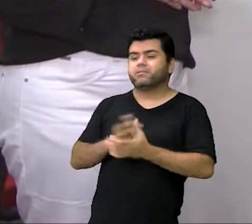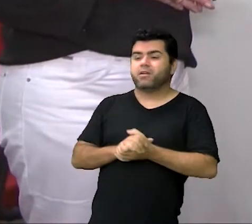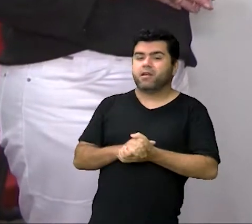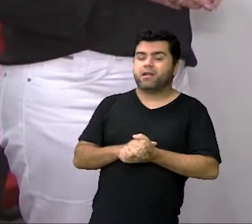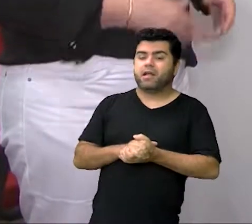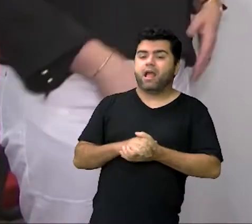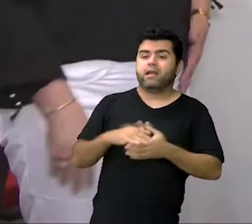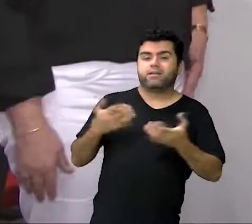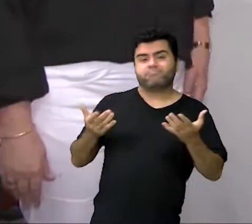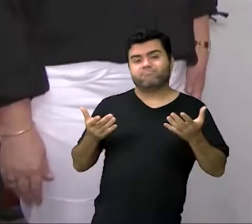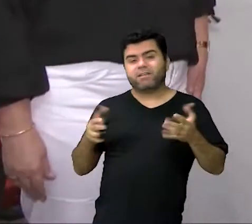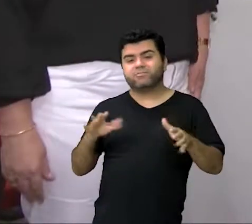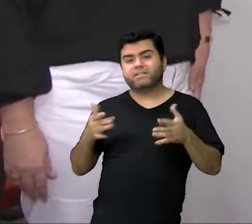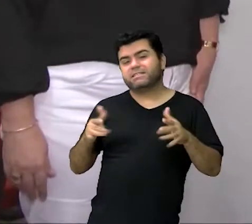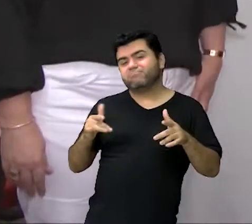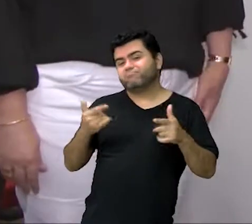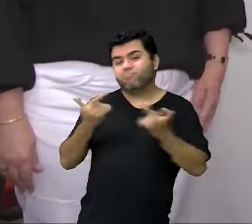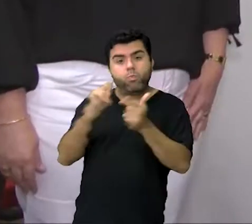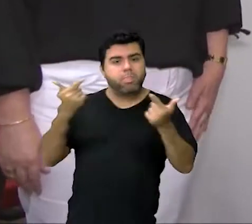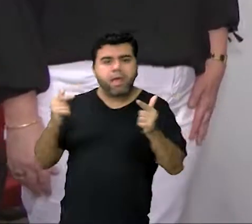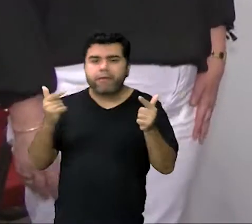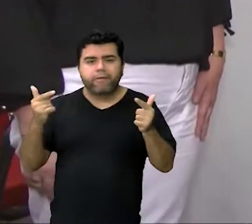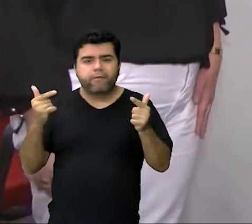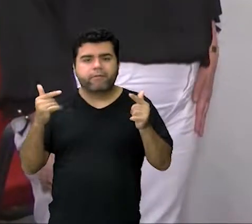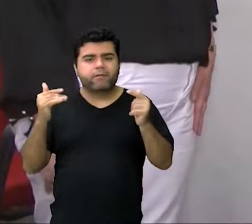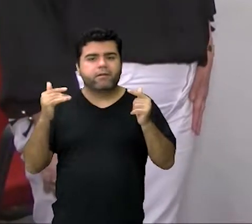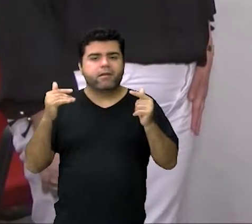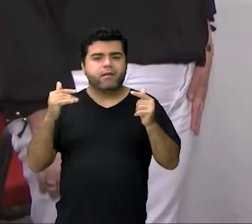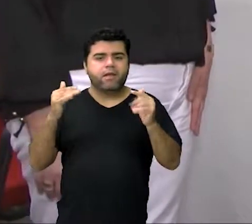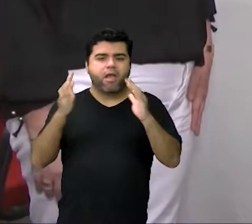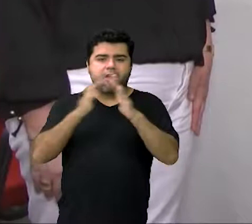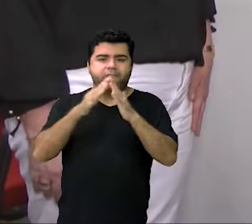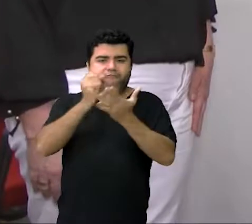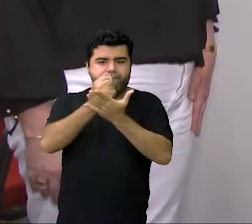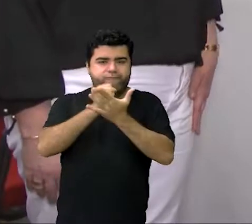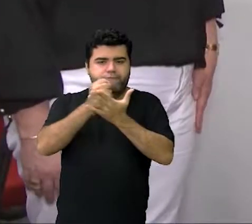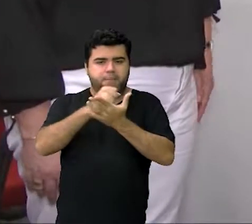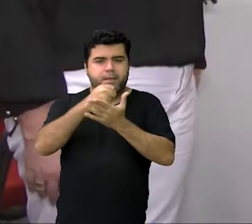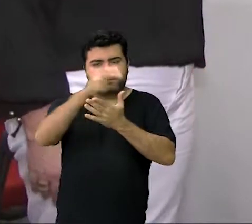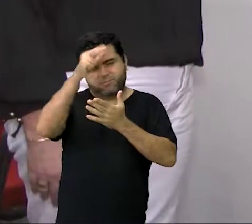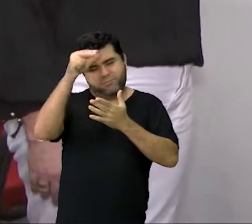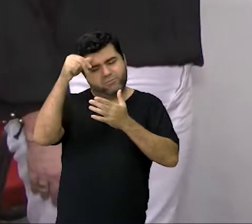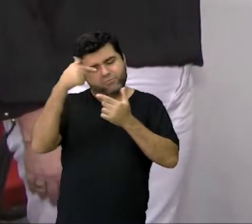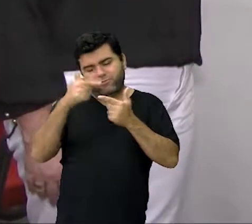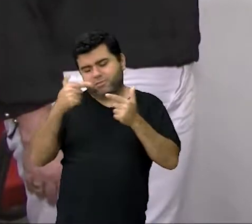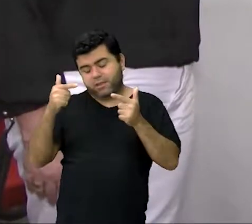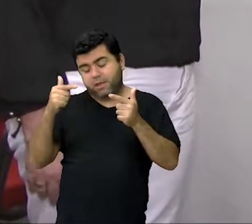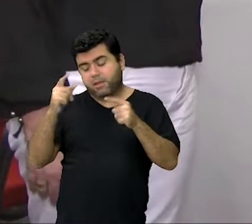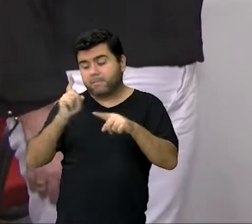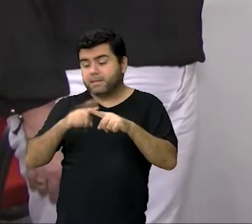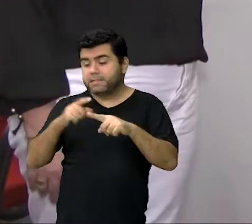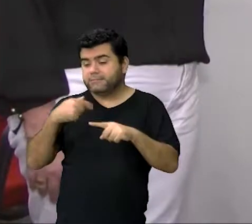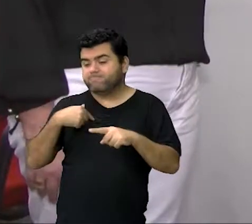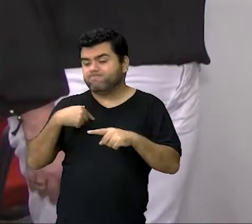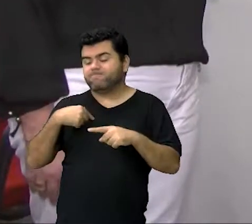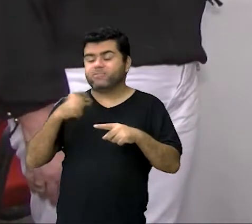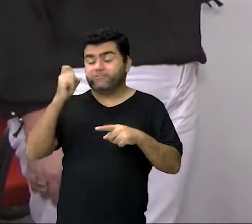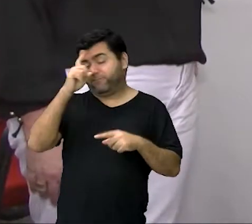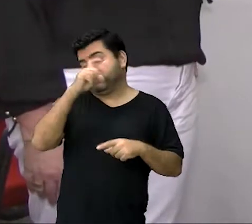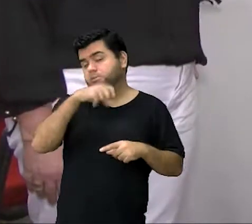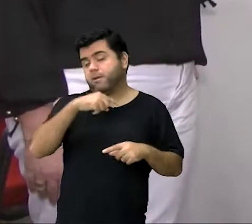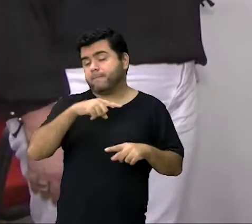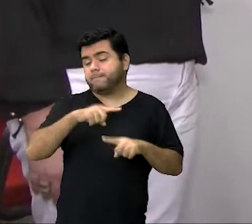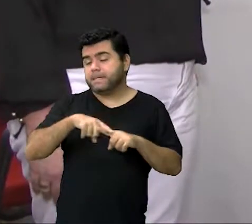na maioria das vezes não temos na rede pública, mas foi uma decisão muito difícil, mas